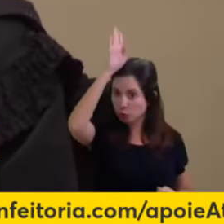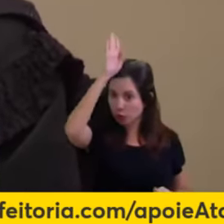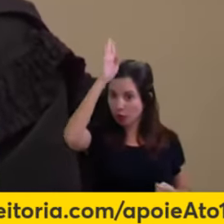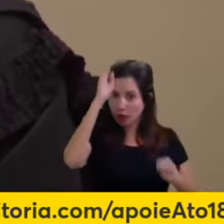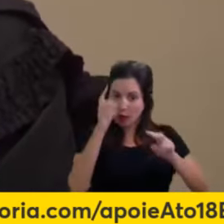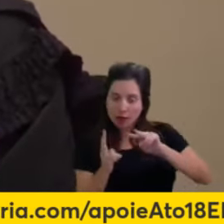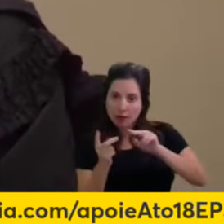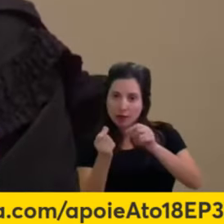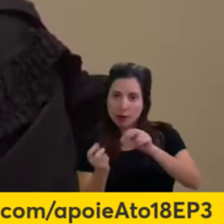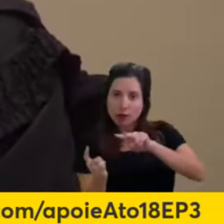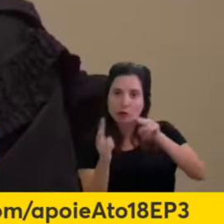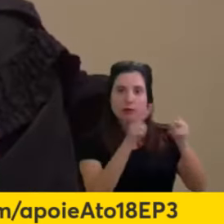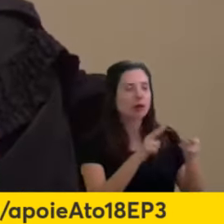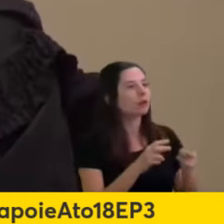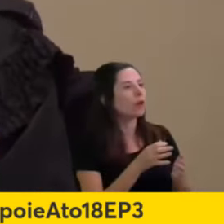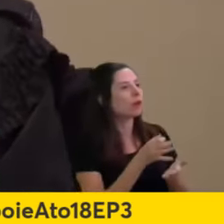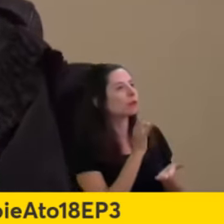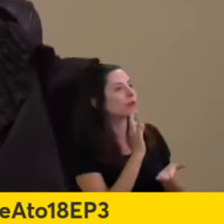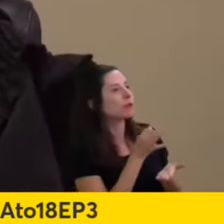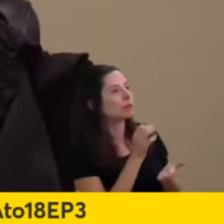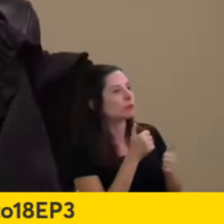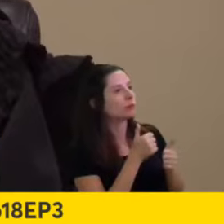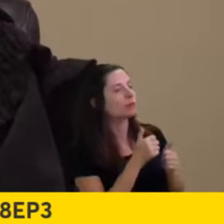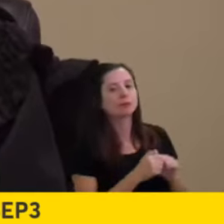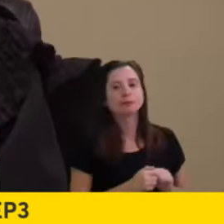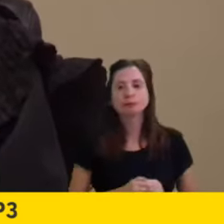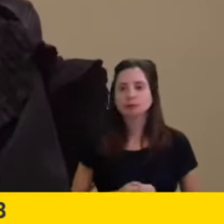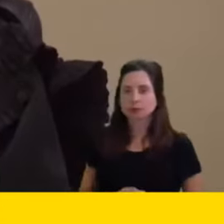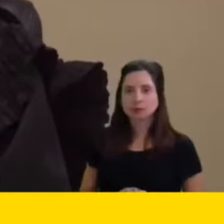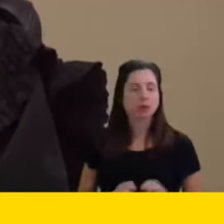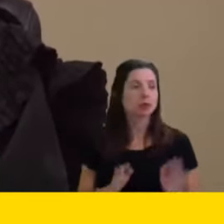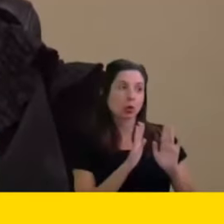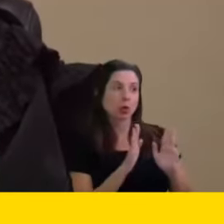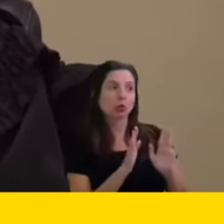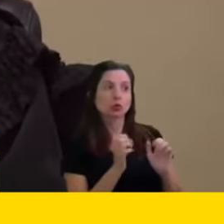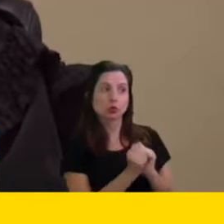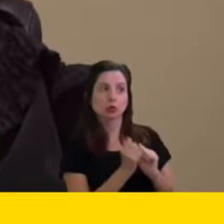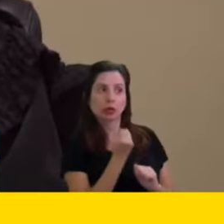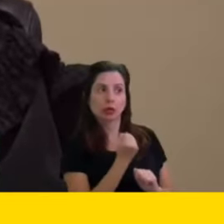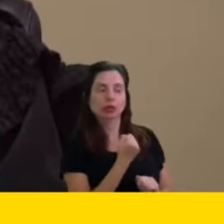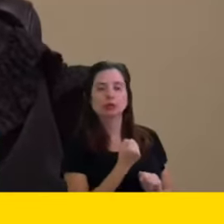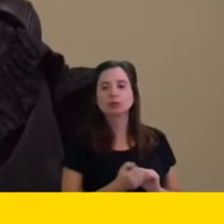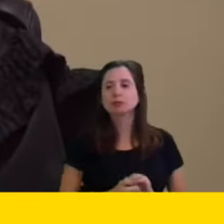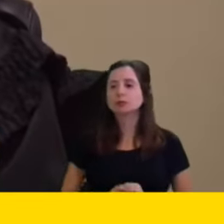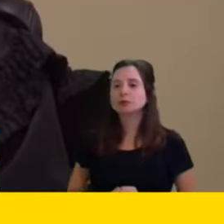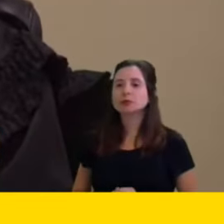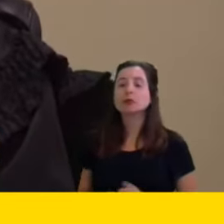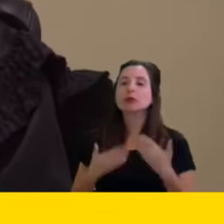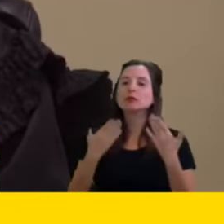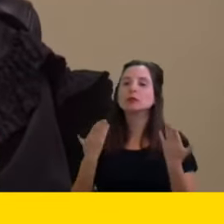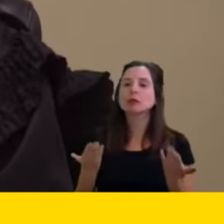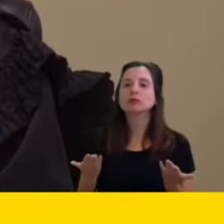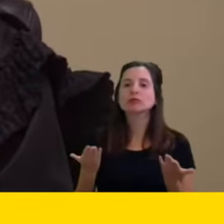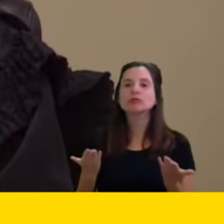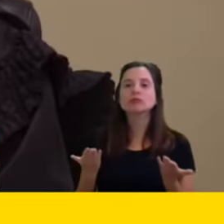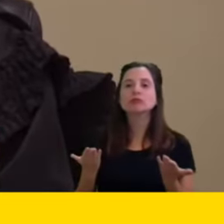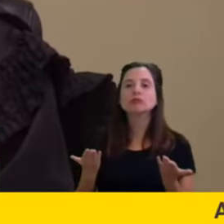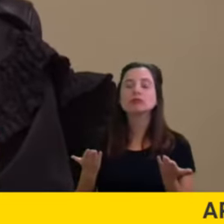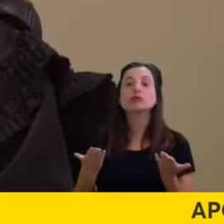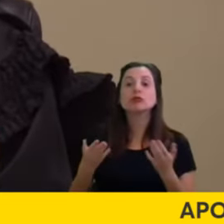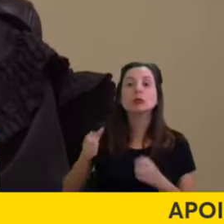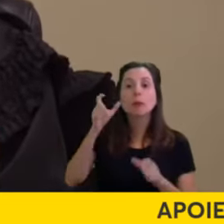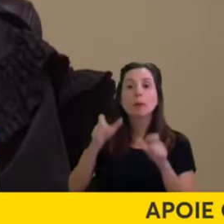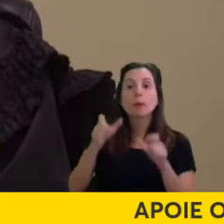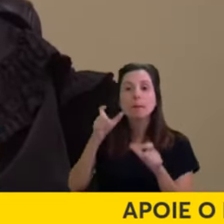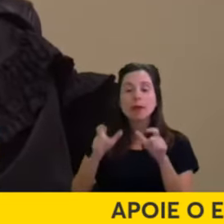você vi café comite Sante eh mapeamento de quantidade de membros principais